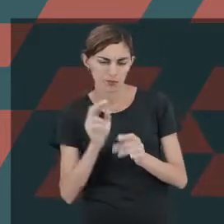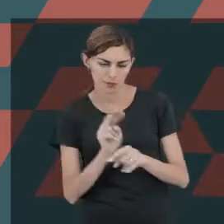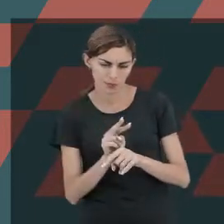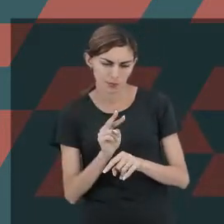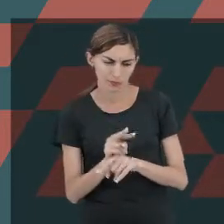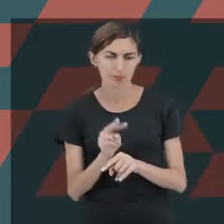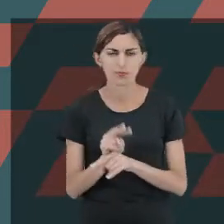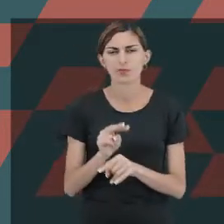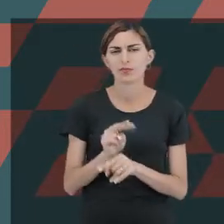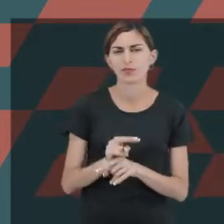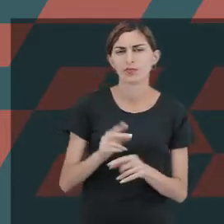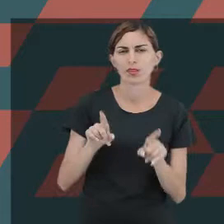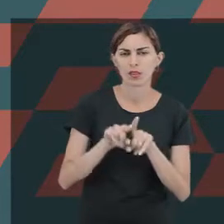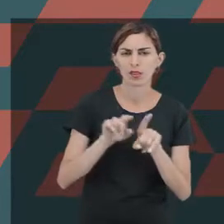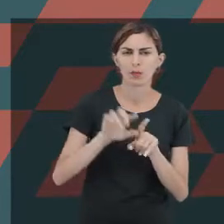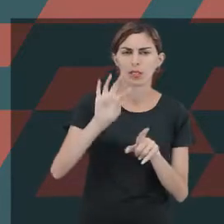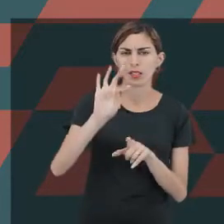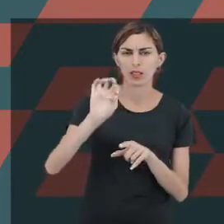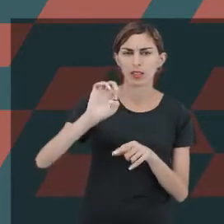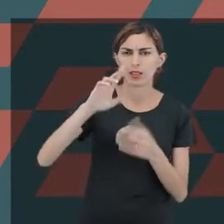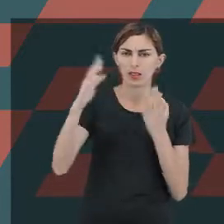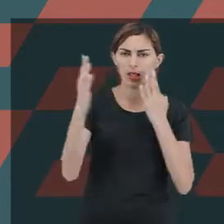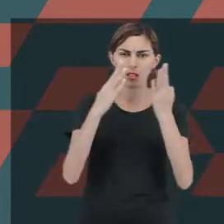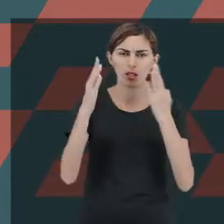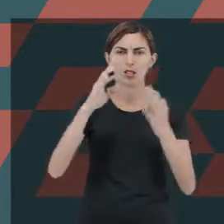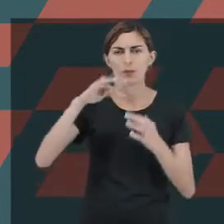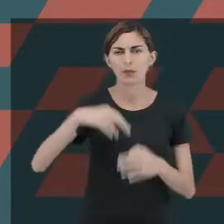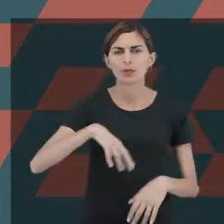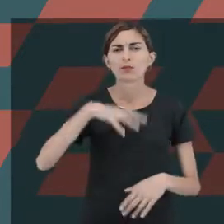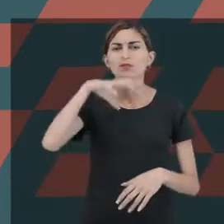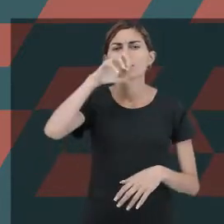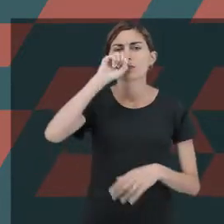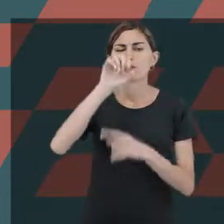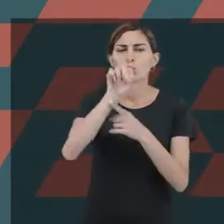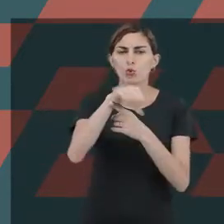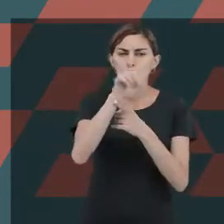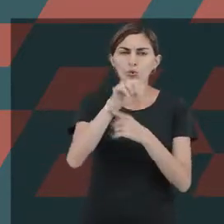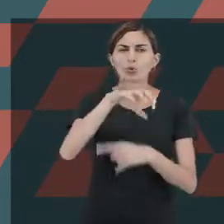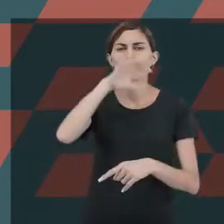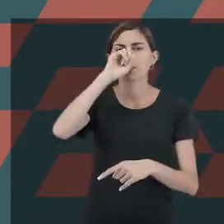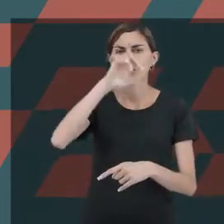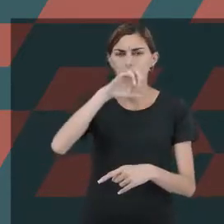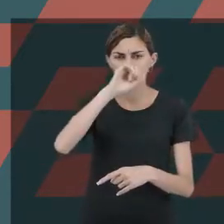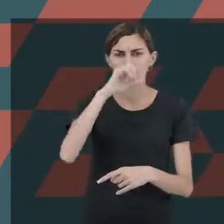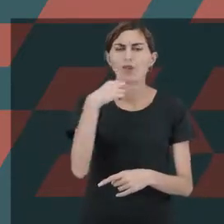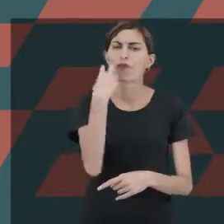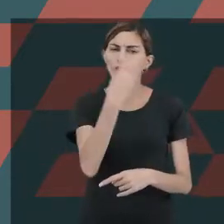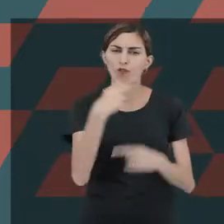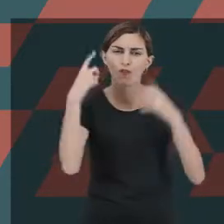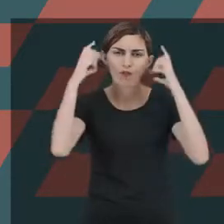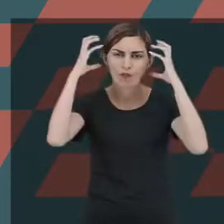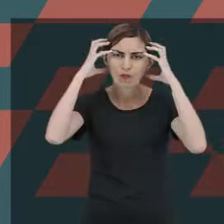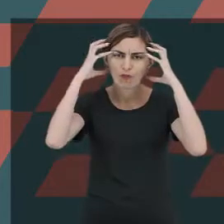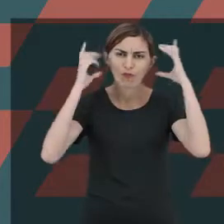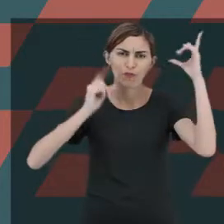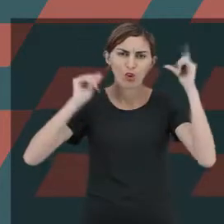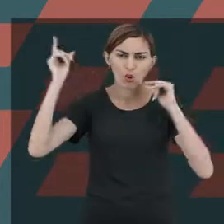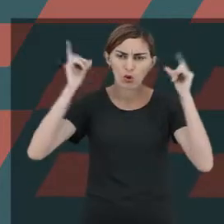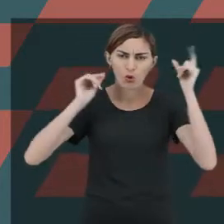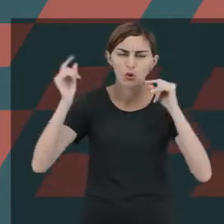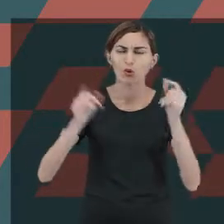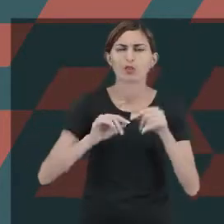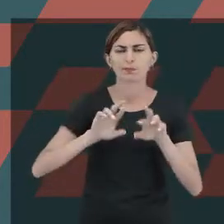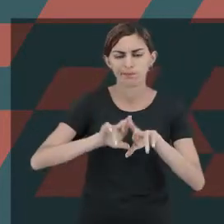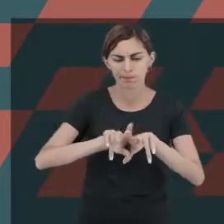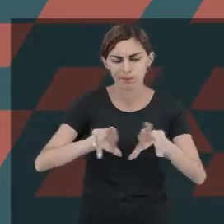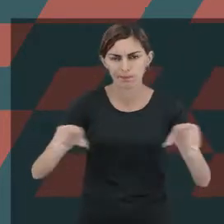e um grupo de terapia também grande, que vai da parte motora, respiratória, a parte de terapia ocupacional, fonoaudióloga, que é a parte de linguagem e de disfagia,